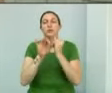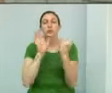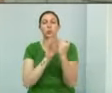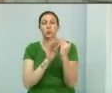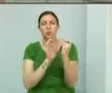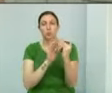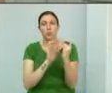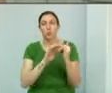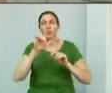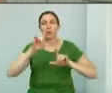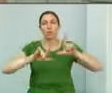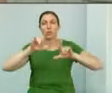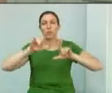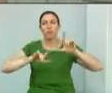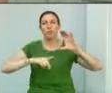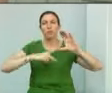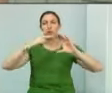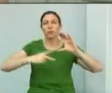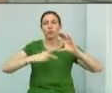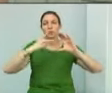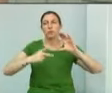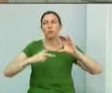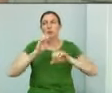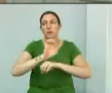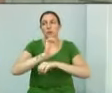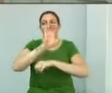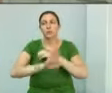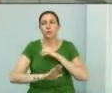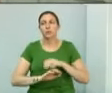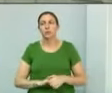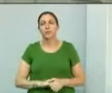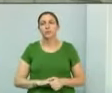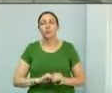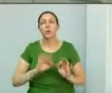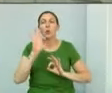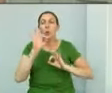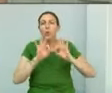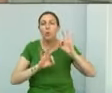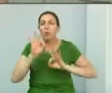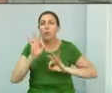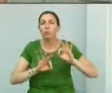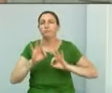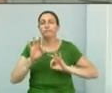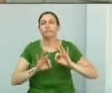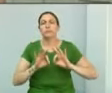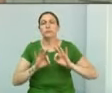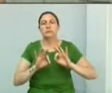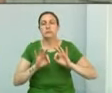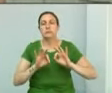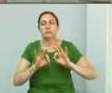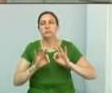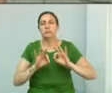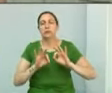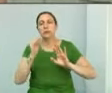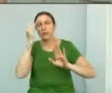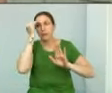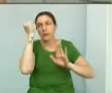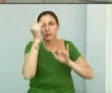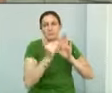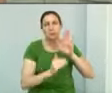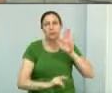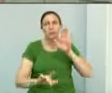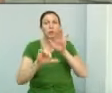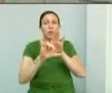YouTube da TV Câmara Erechim. Elaborada em estrita observância às orientações legais,